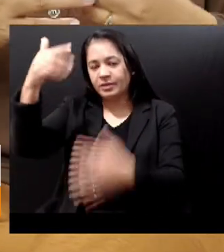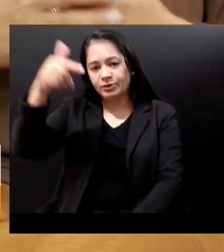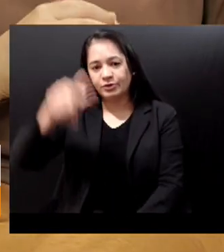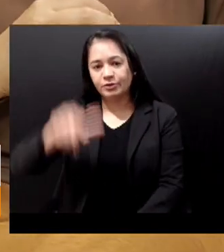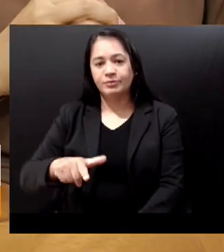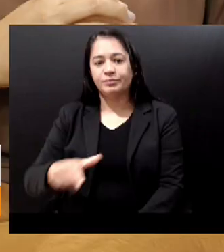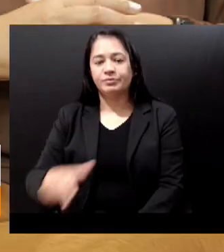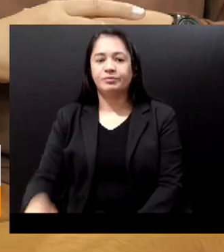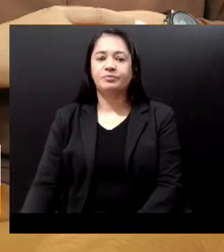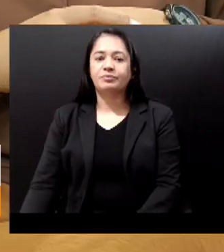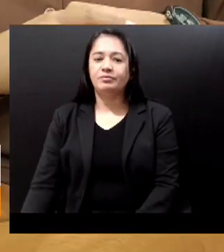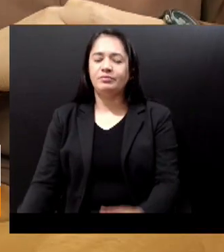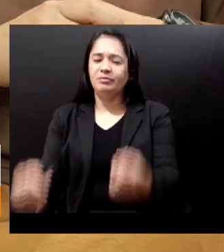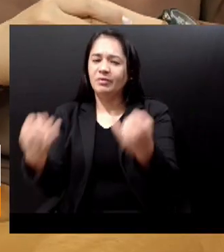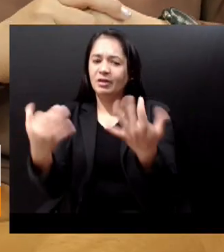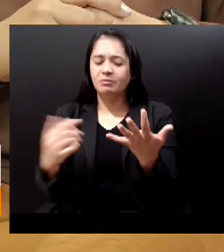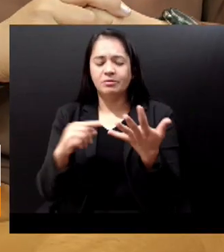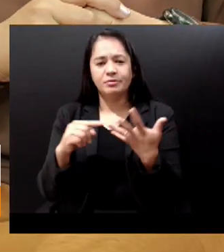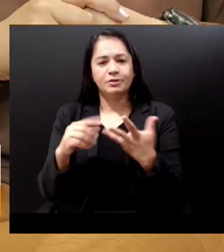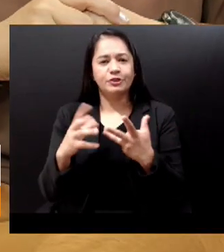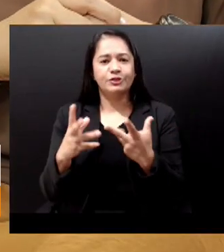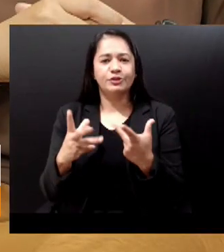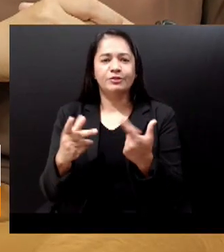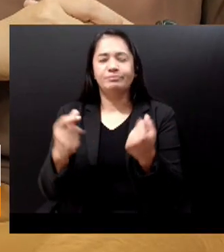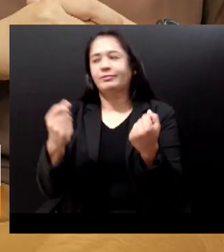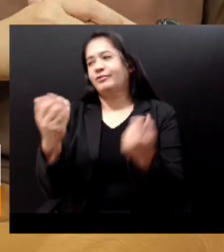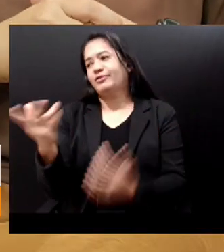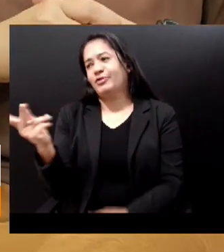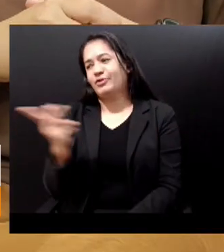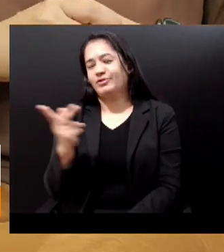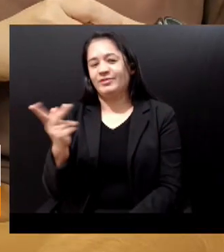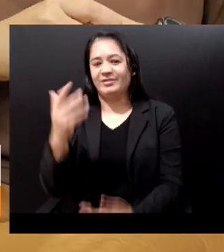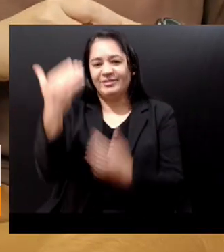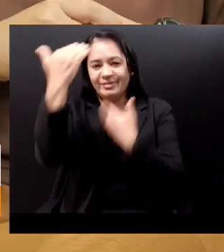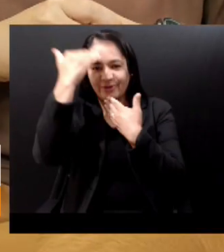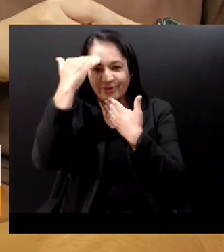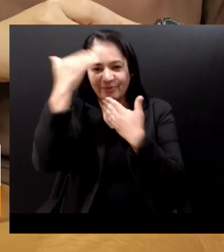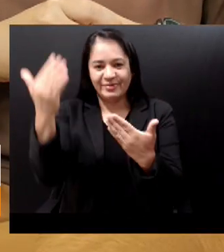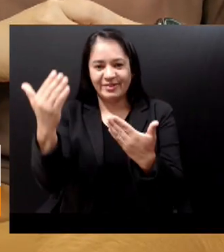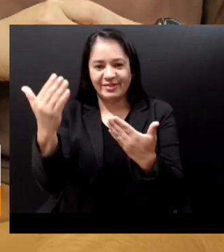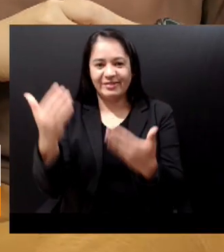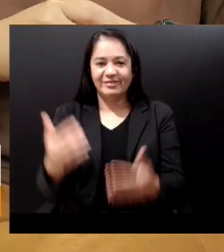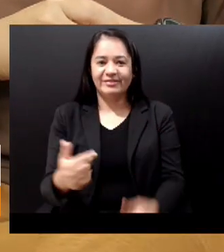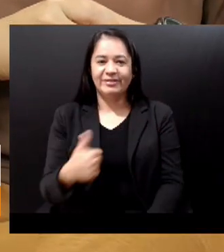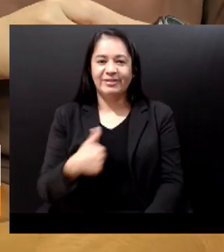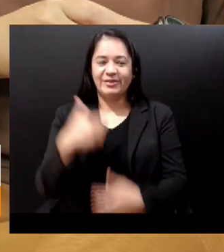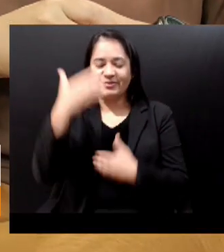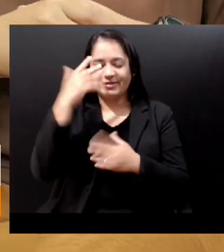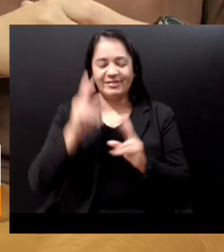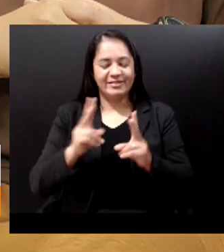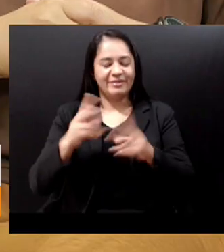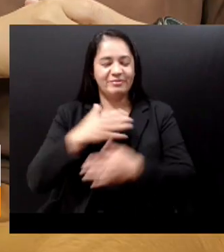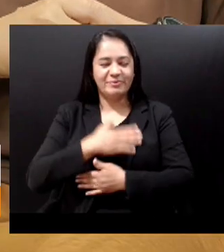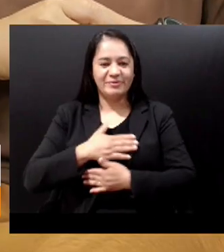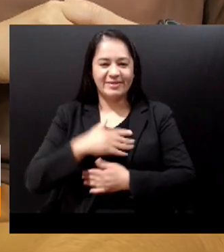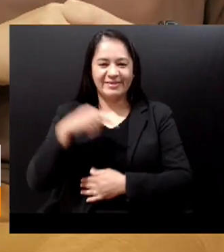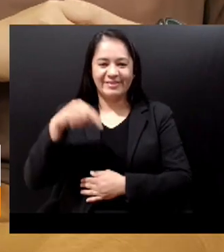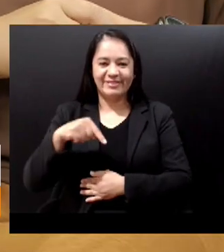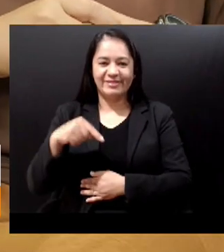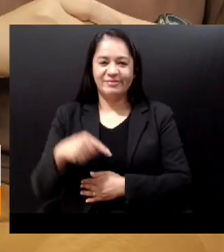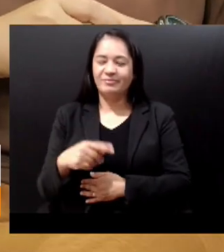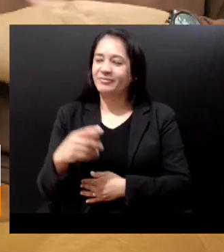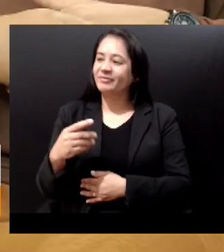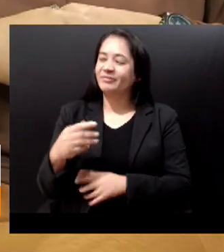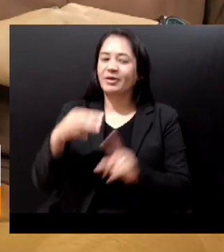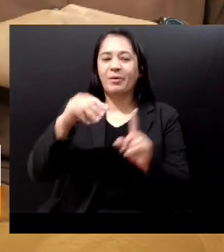as pontuações. Gente, vocês são maravilhosos. Muito obrigada, Marina. Eu que agradeço, sempre um prazer estar aqui. Maravilha. E você também, né, Marcelo?